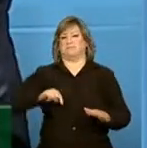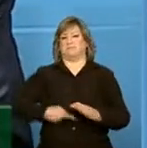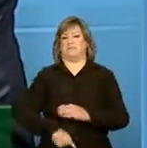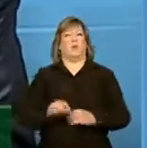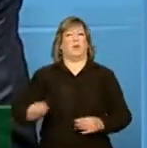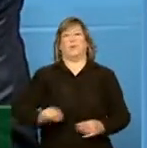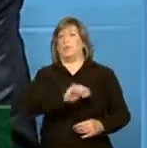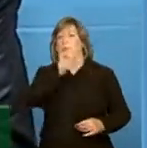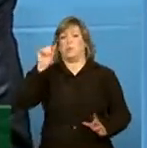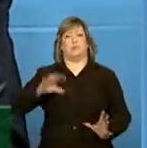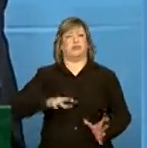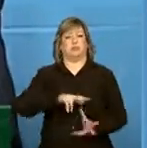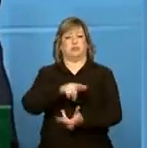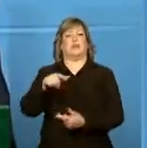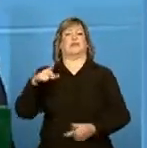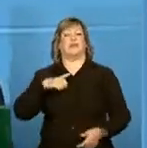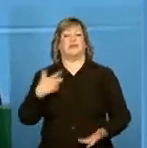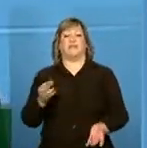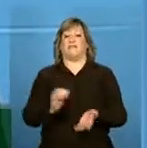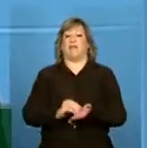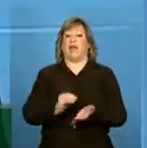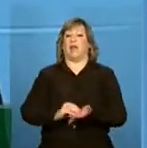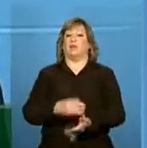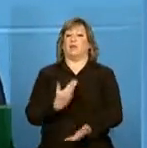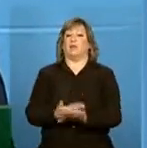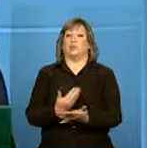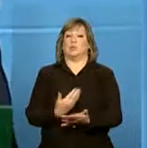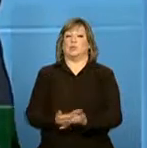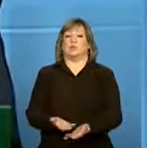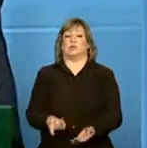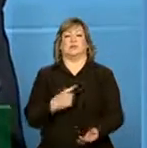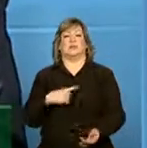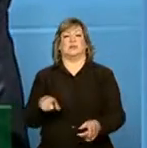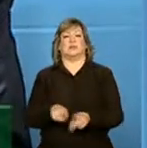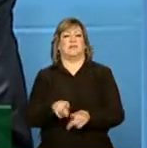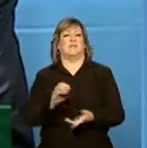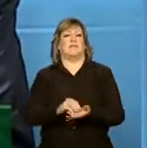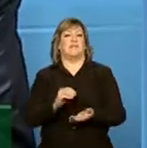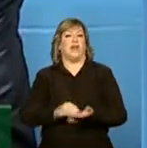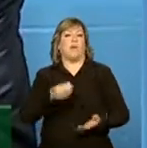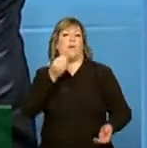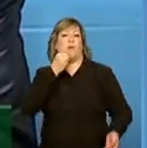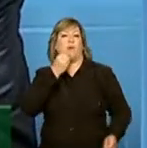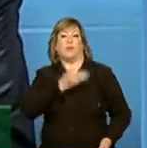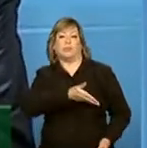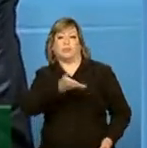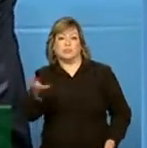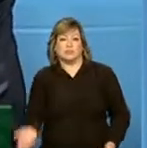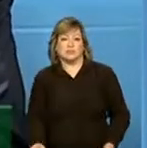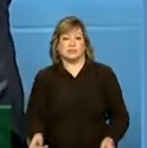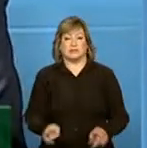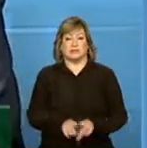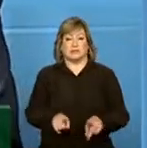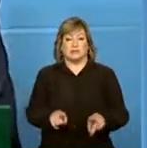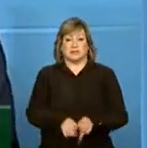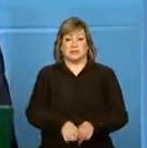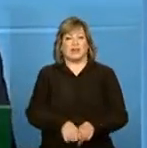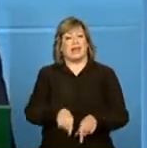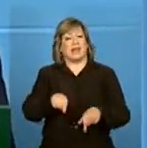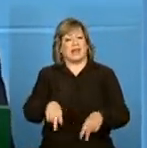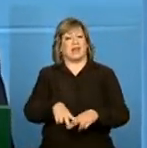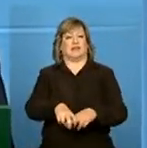do nosso planeta. A falta de educação, nestas oportunidades, é outro nutriente, se é que podemos usar